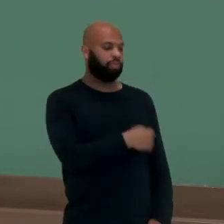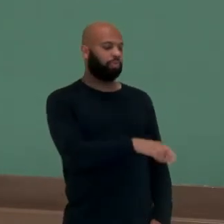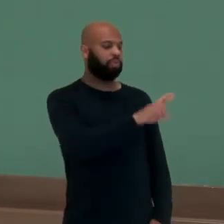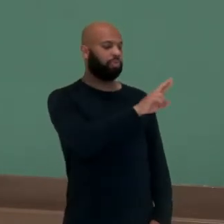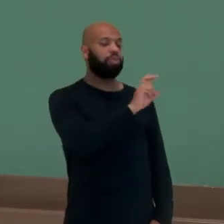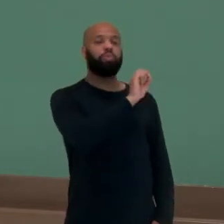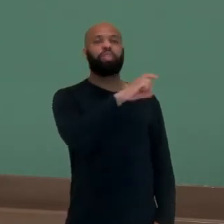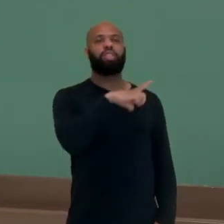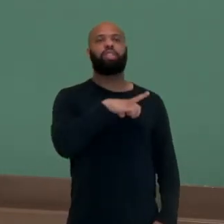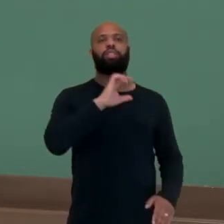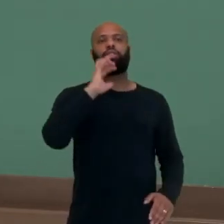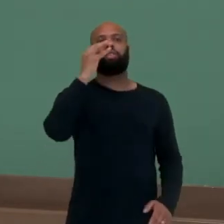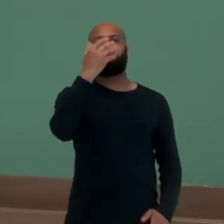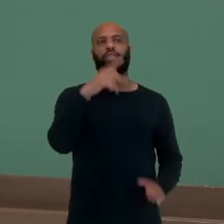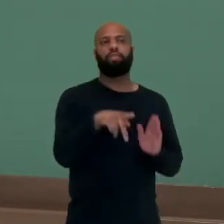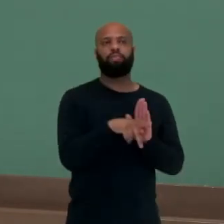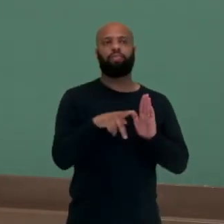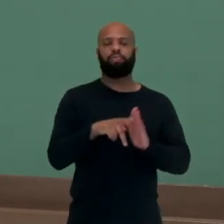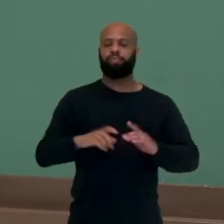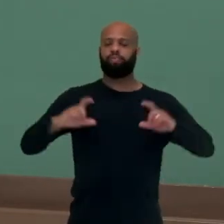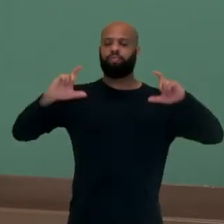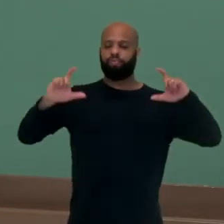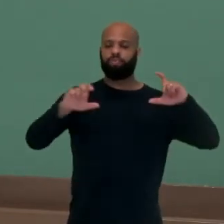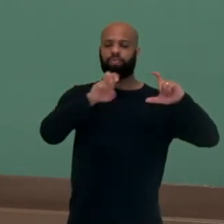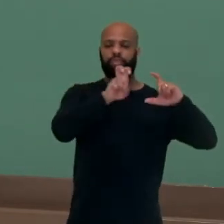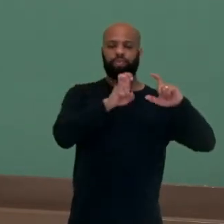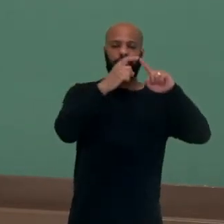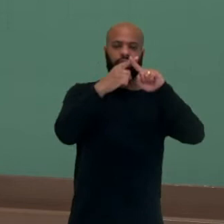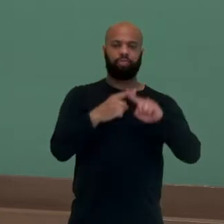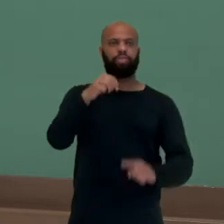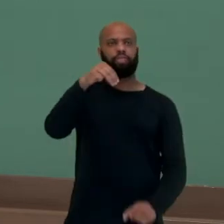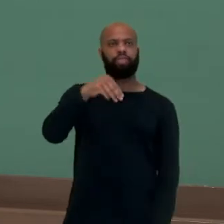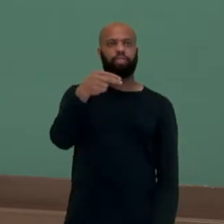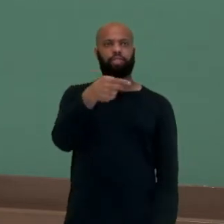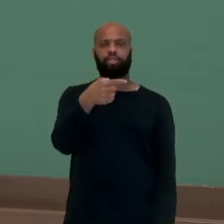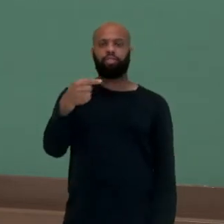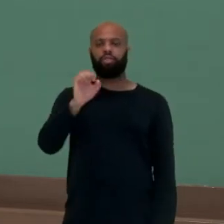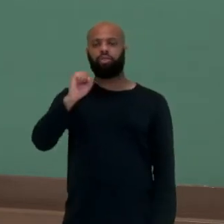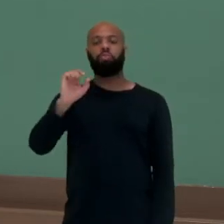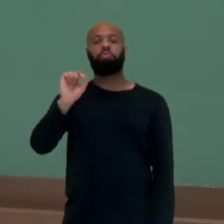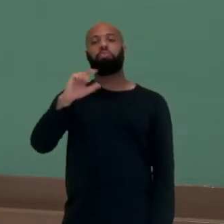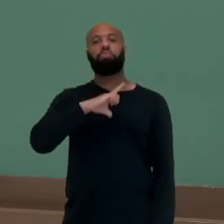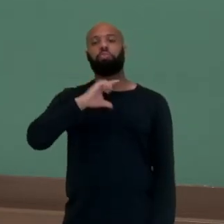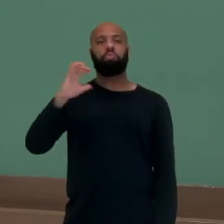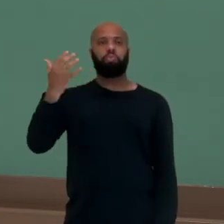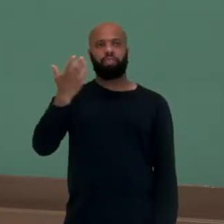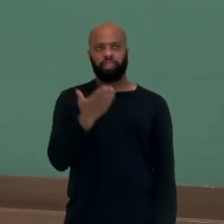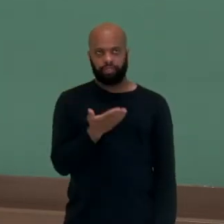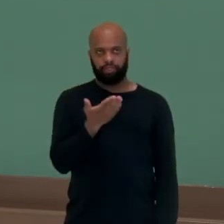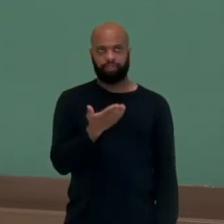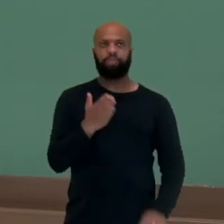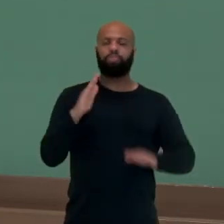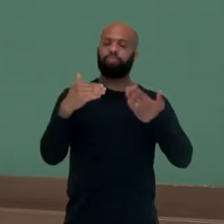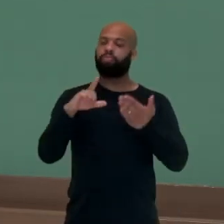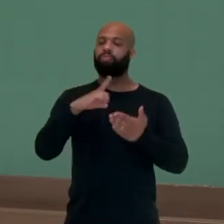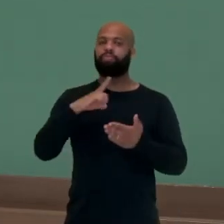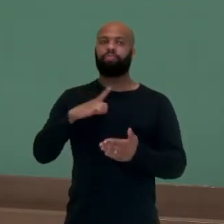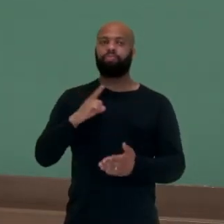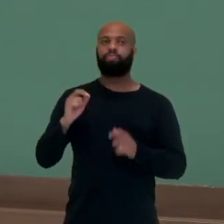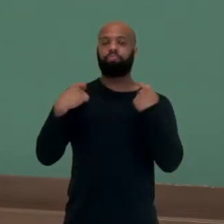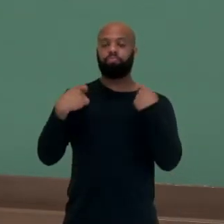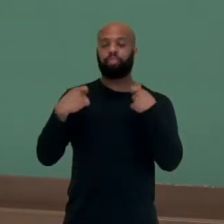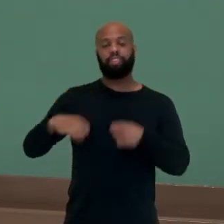acontecer com este coeficiente que está multiplicando o nosso valor de I? Ela vai ter que ser o